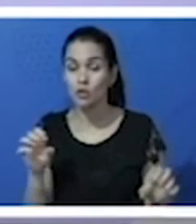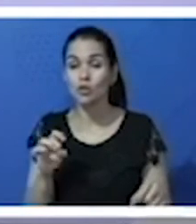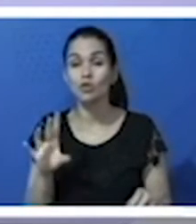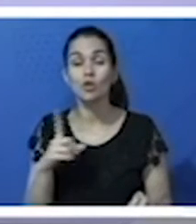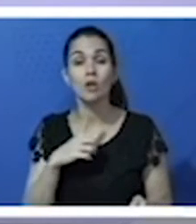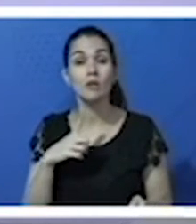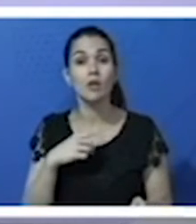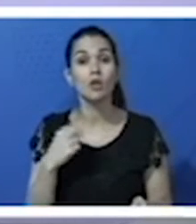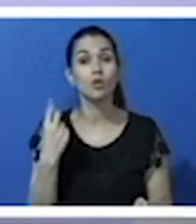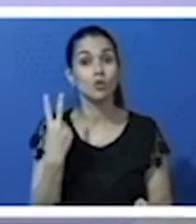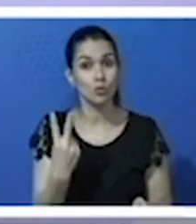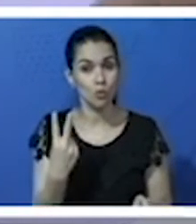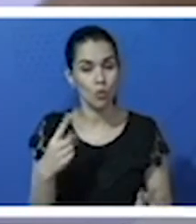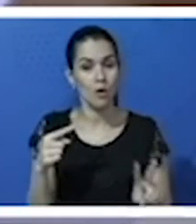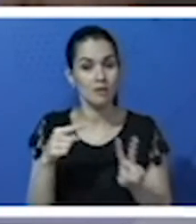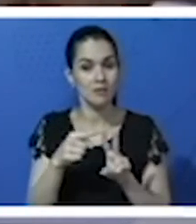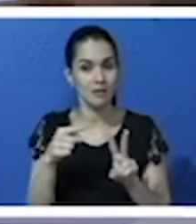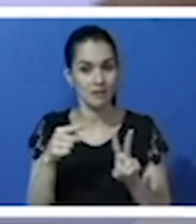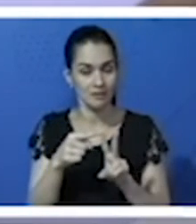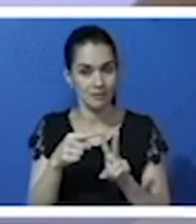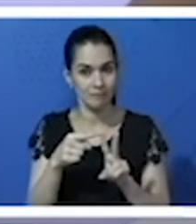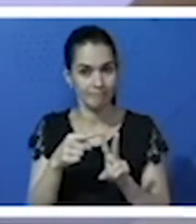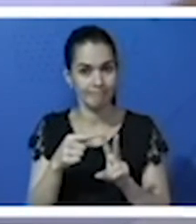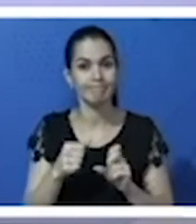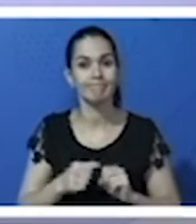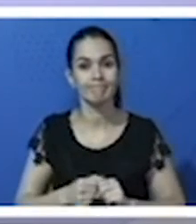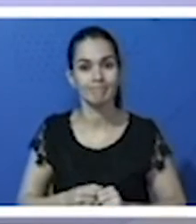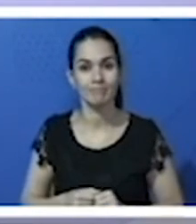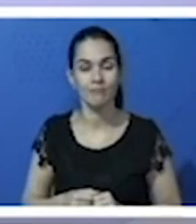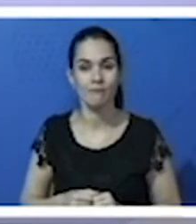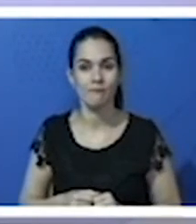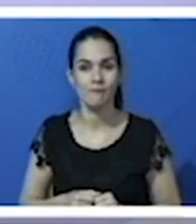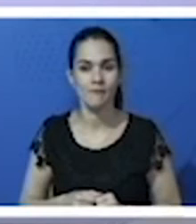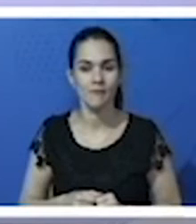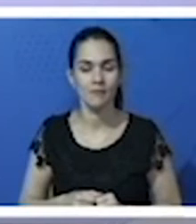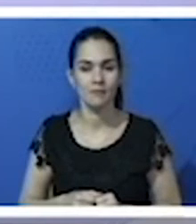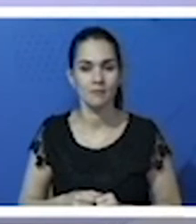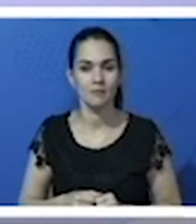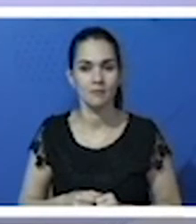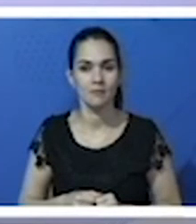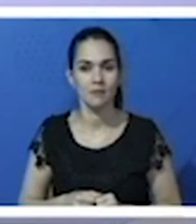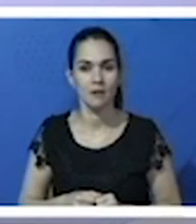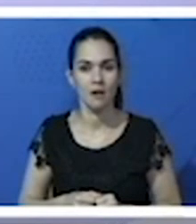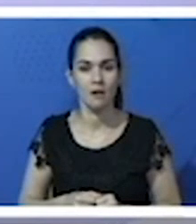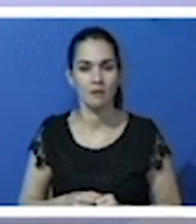duas raízes, que é o menos raiz de 3 e o mais raiz de 3.